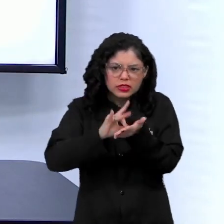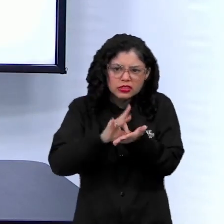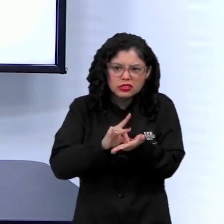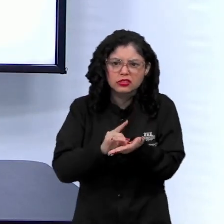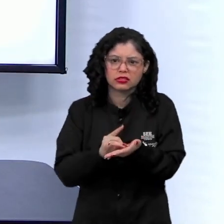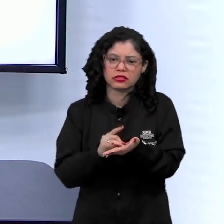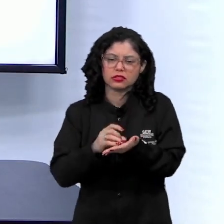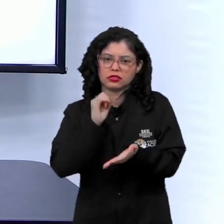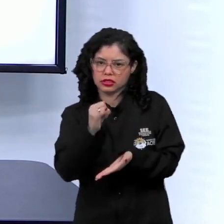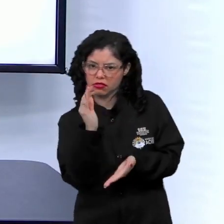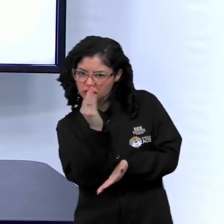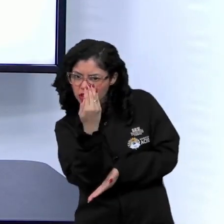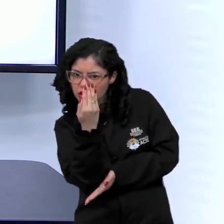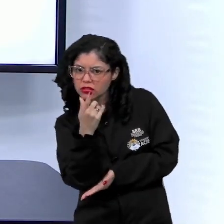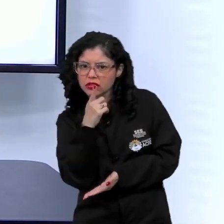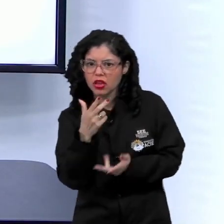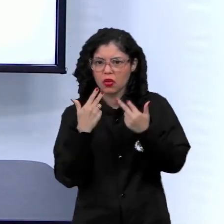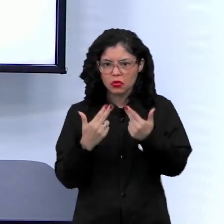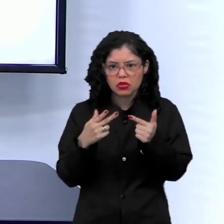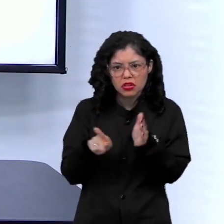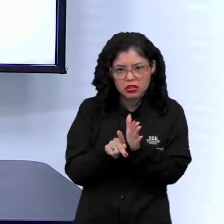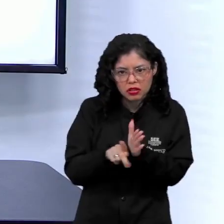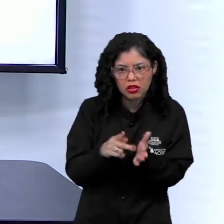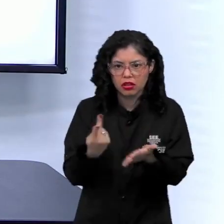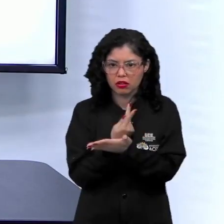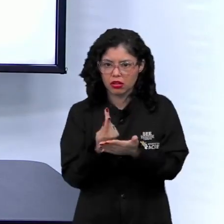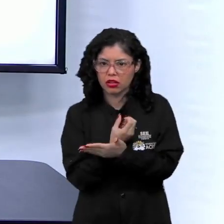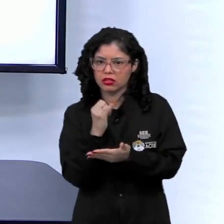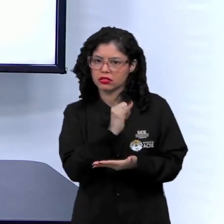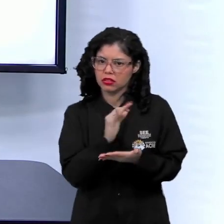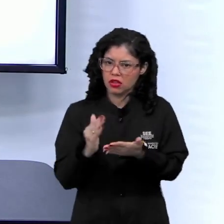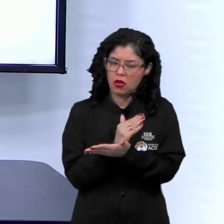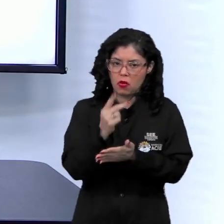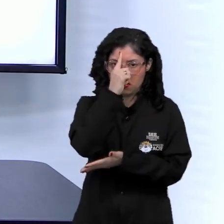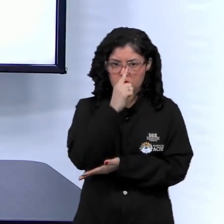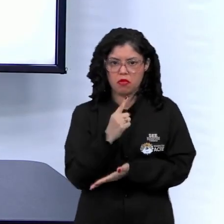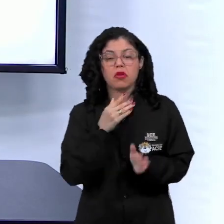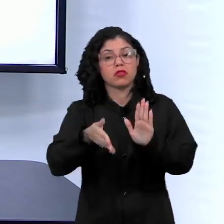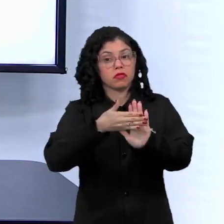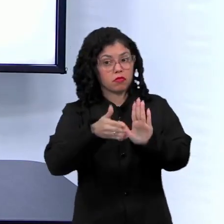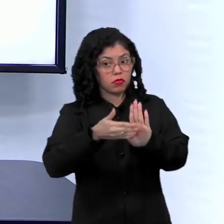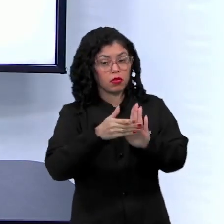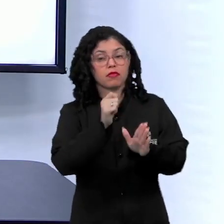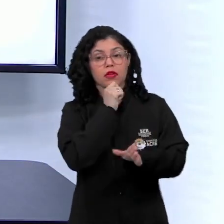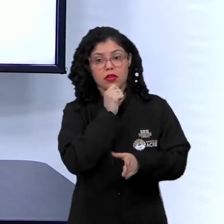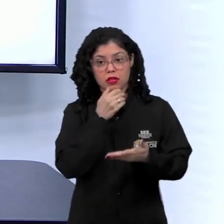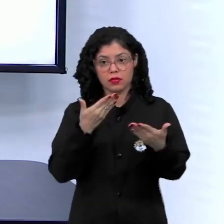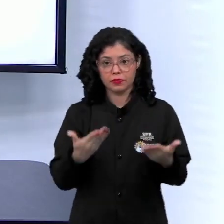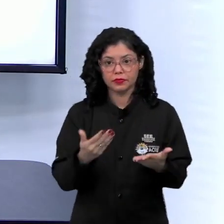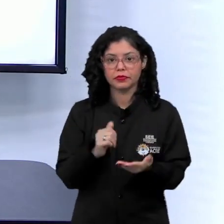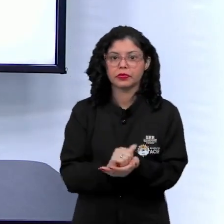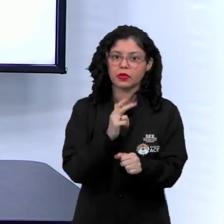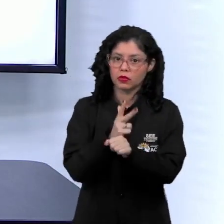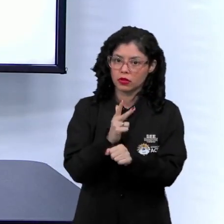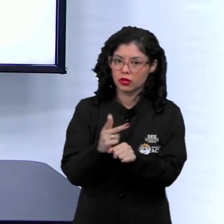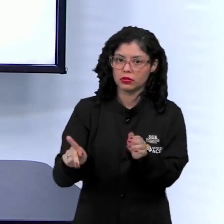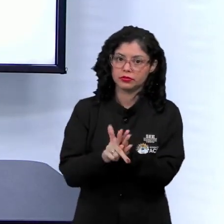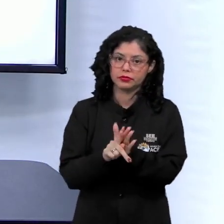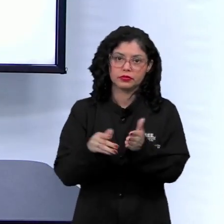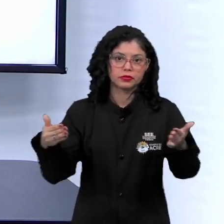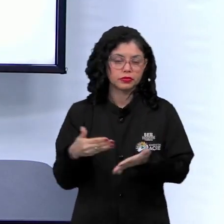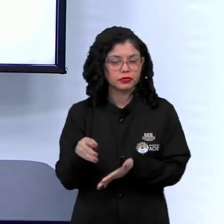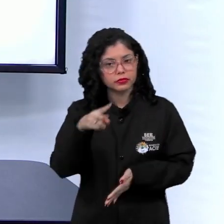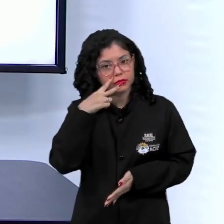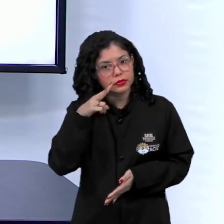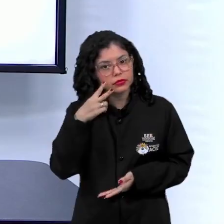fato, ver o link, ver ali se tem alguma imagem que comprove a situação, se tem algum vídeo, observar